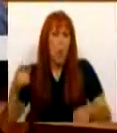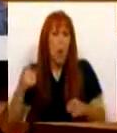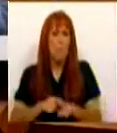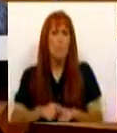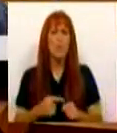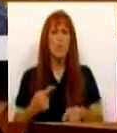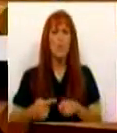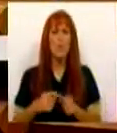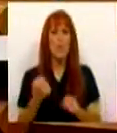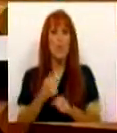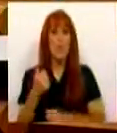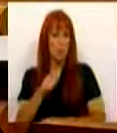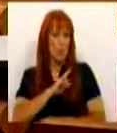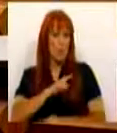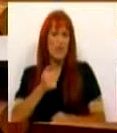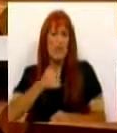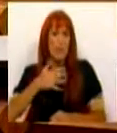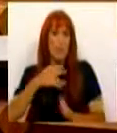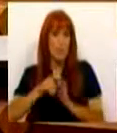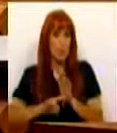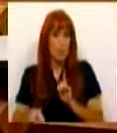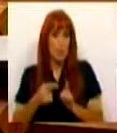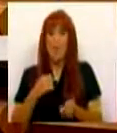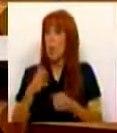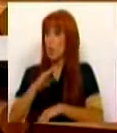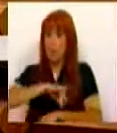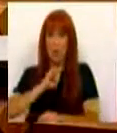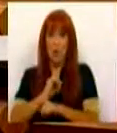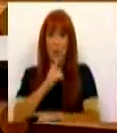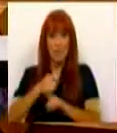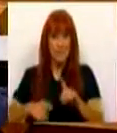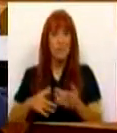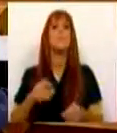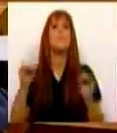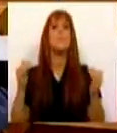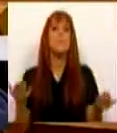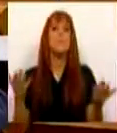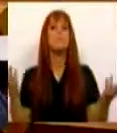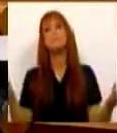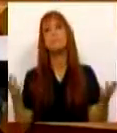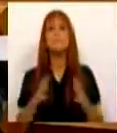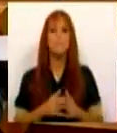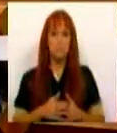mesmo que tenham um bom emprego numa privada, numa empresa não regulada, portanto, continuam a receber e reduz. E, portanto,